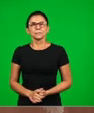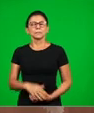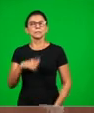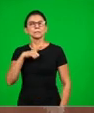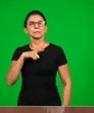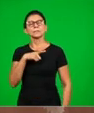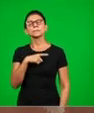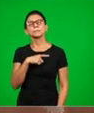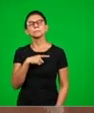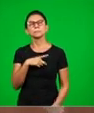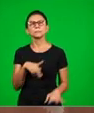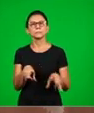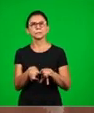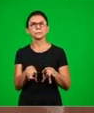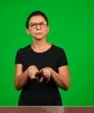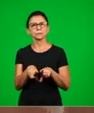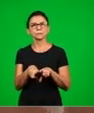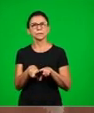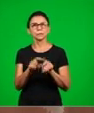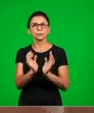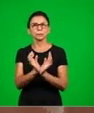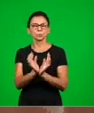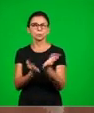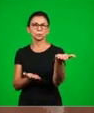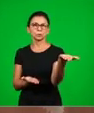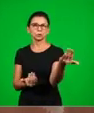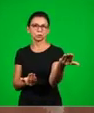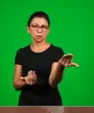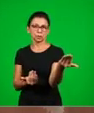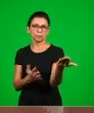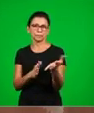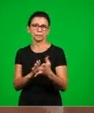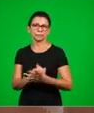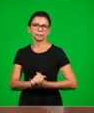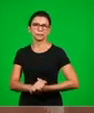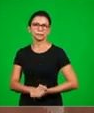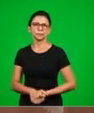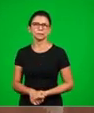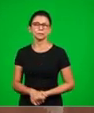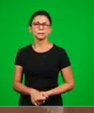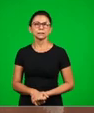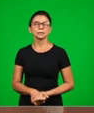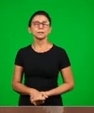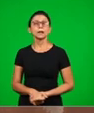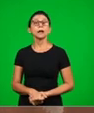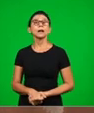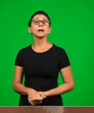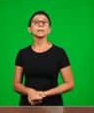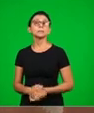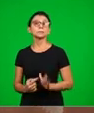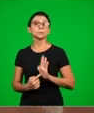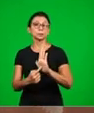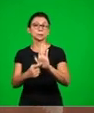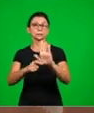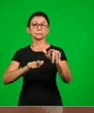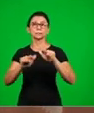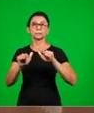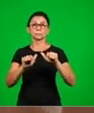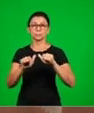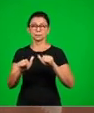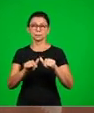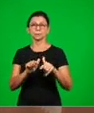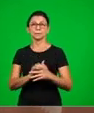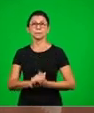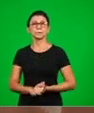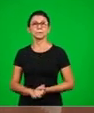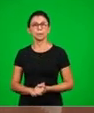também um grupo de jovens, e eu quero até me referir ao trabalho que eles fizeram aqui, está aqui só